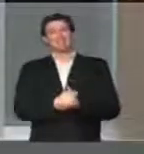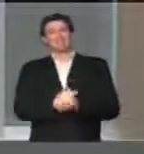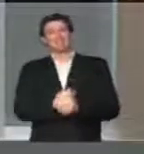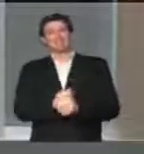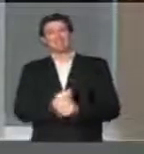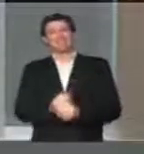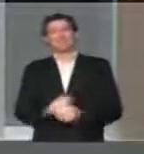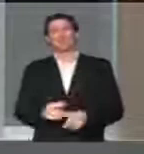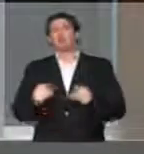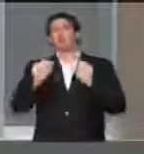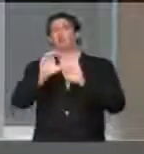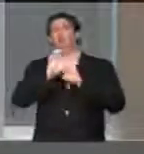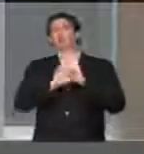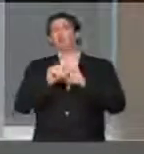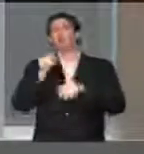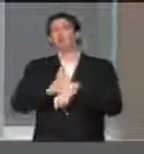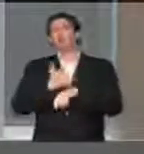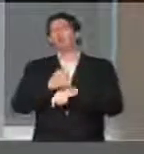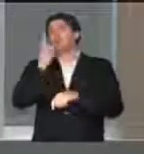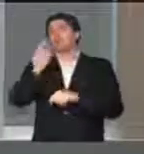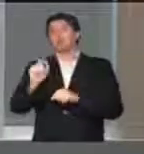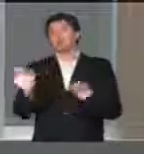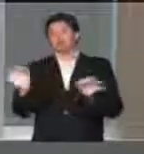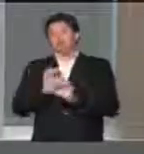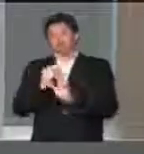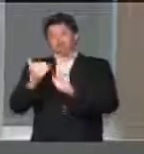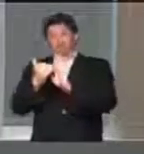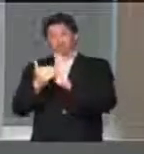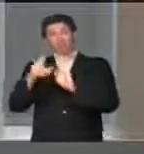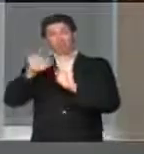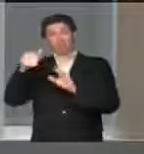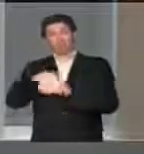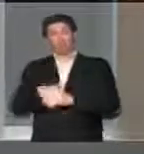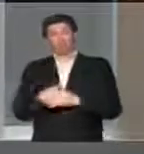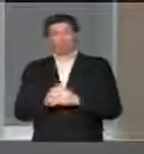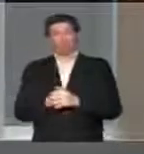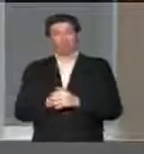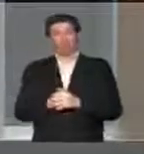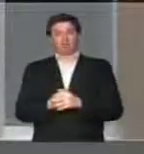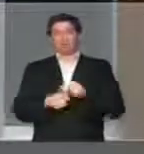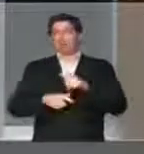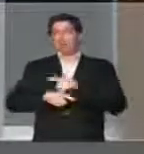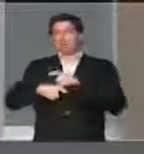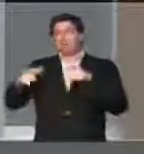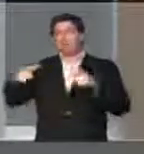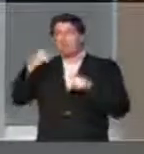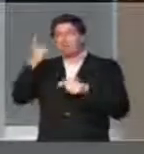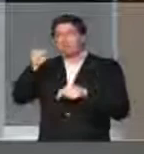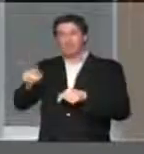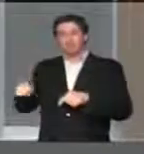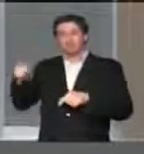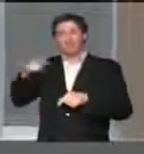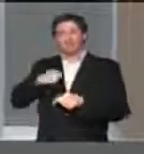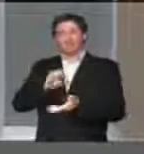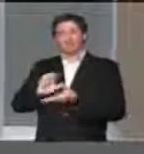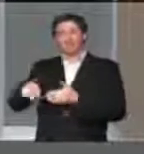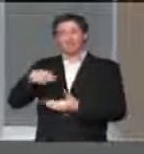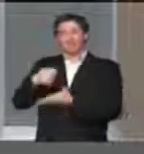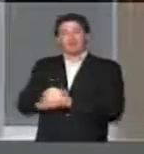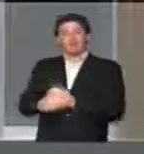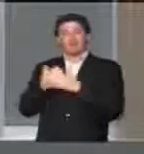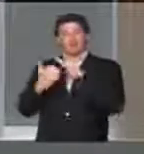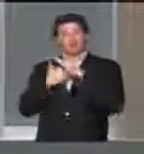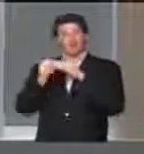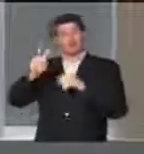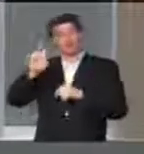E o que diz o Código de Mineração que está pronto para ser votado por uma maioria de deputados que foram financiados pela